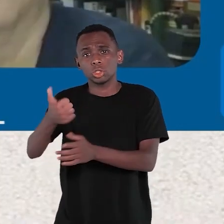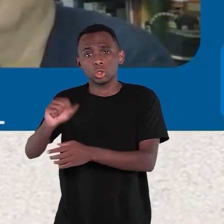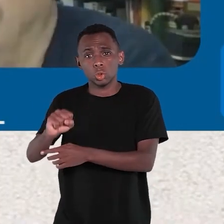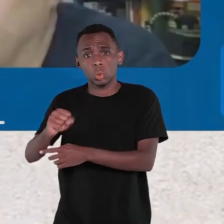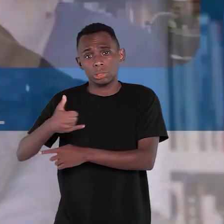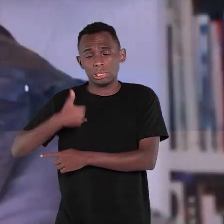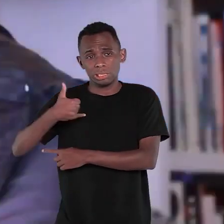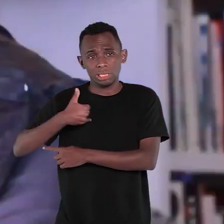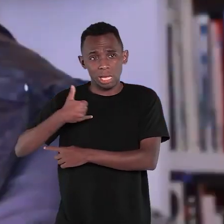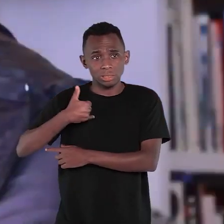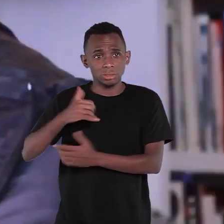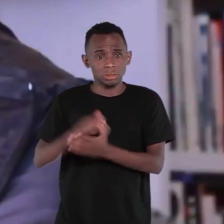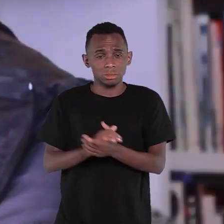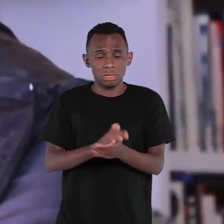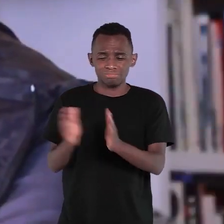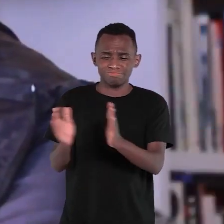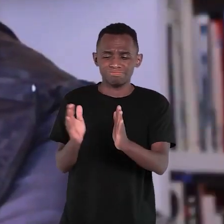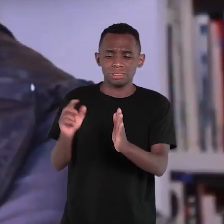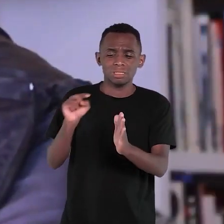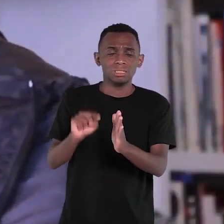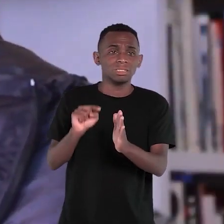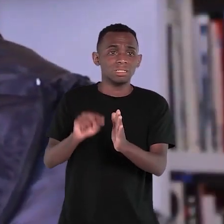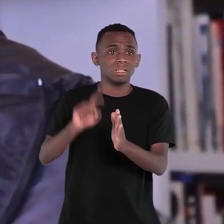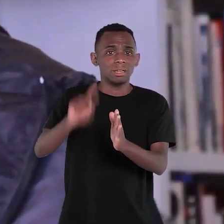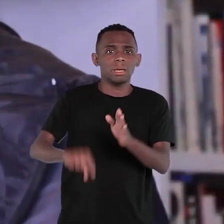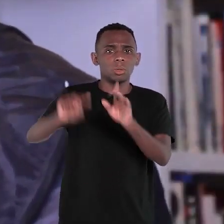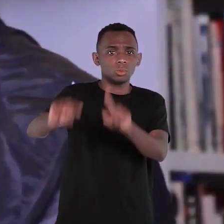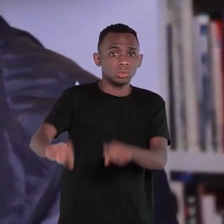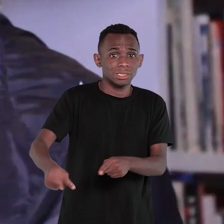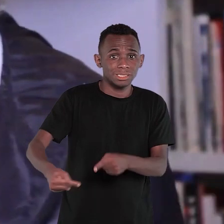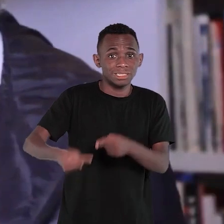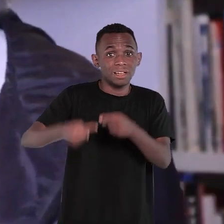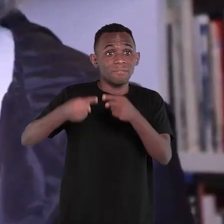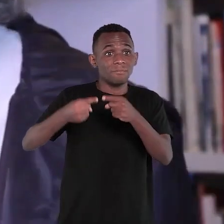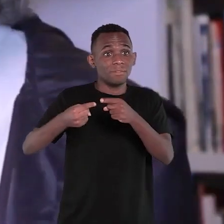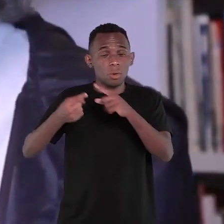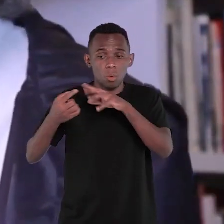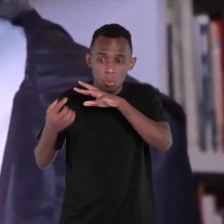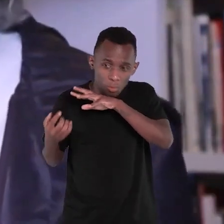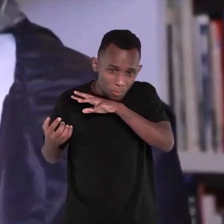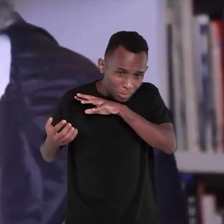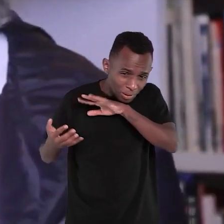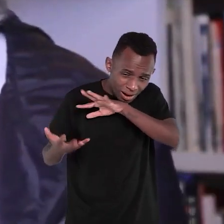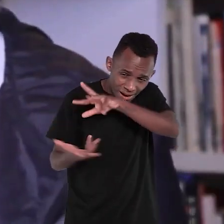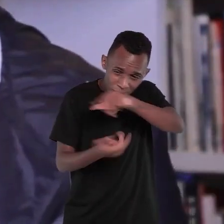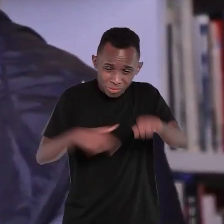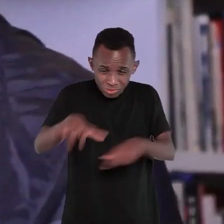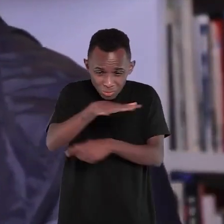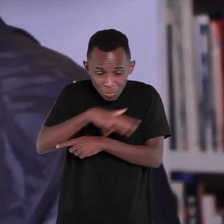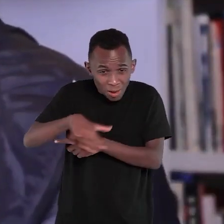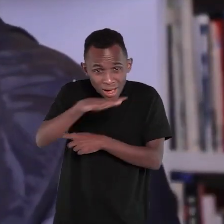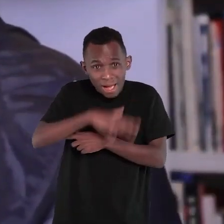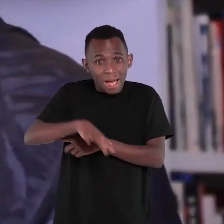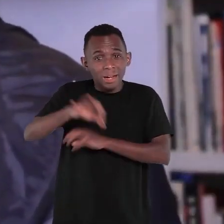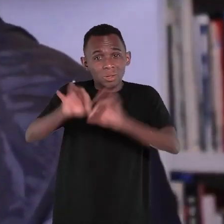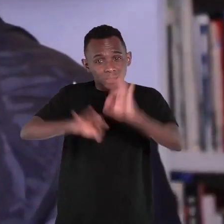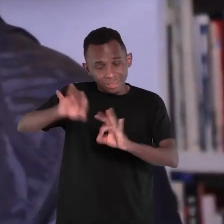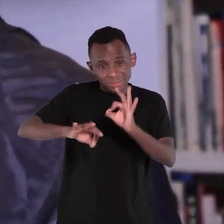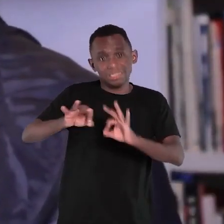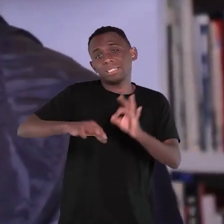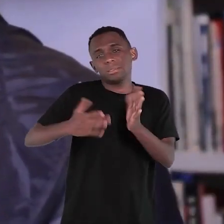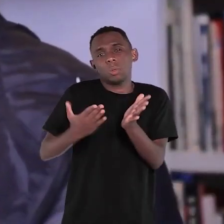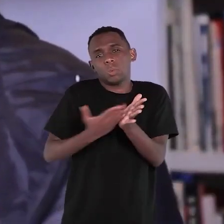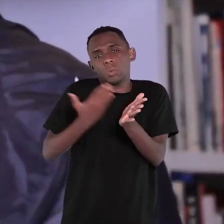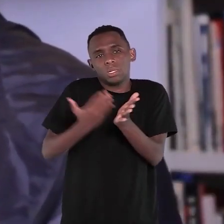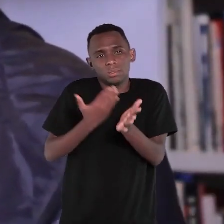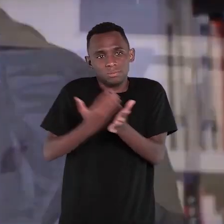18 anos em especial, que é um desafio para o mundo editorial, né? Eu estou falando nem de biblioteca só,